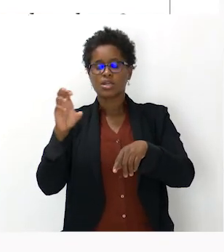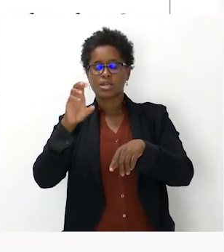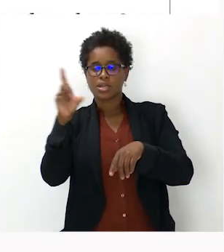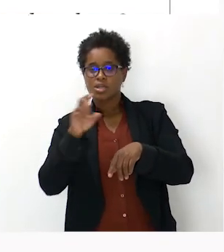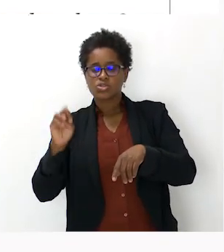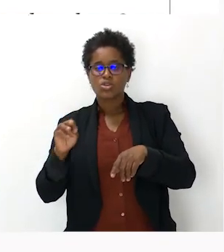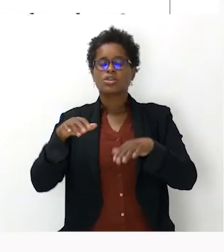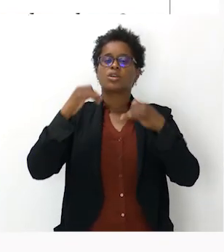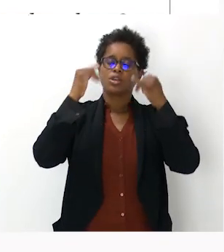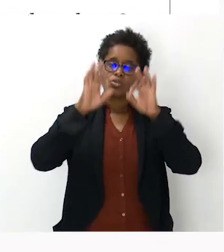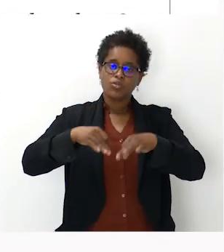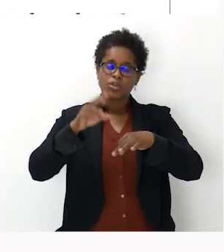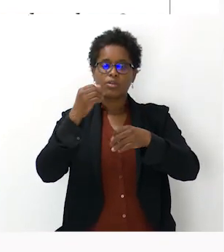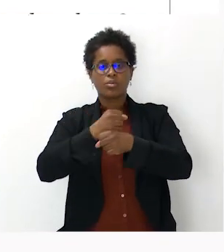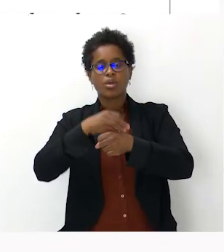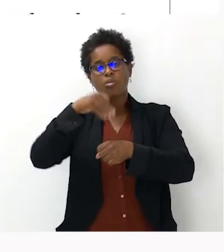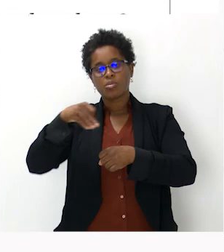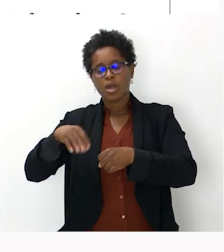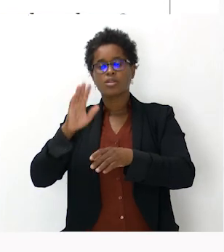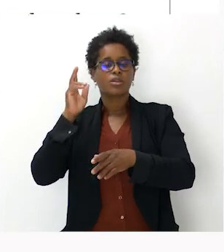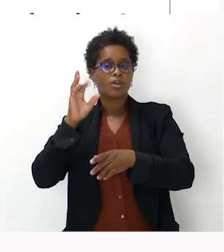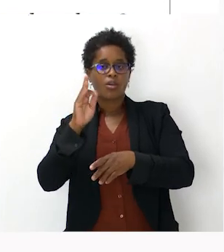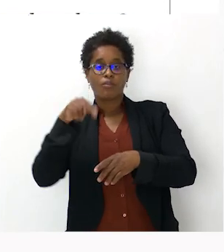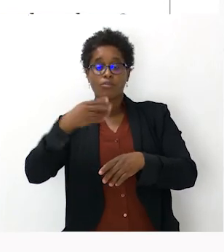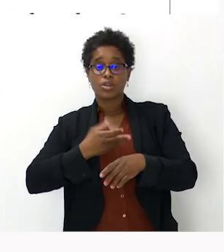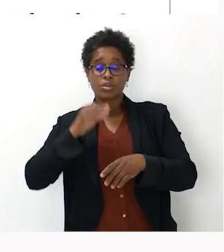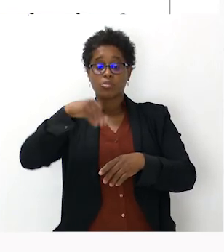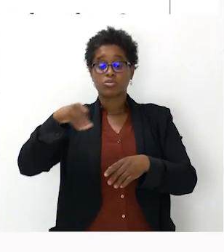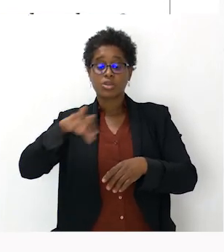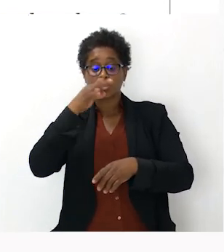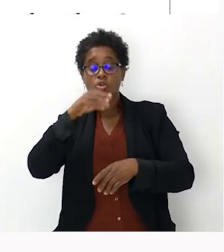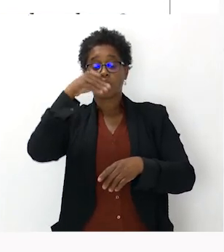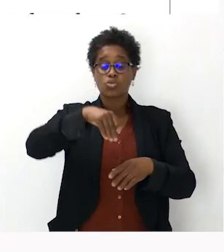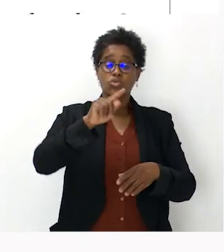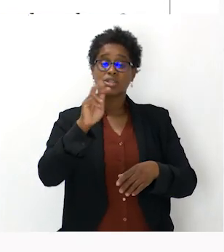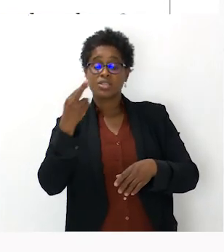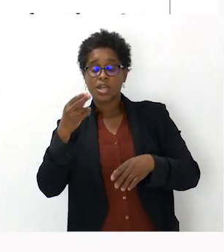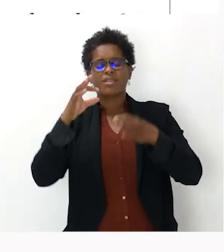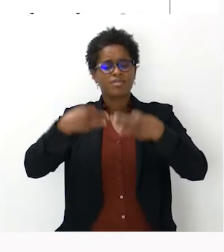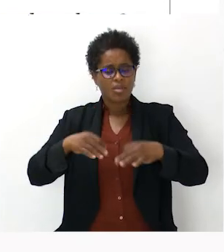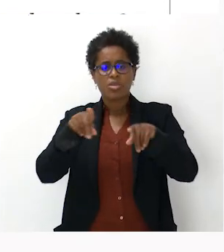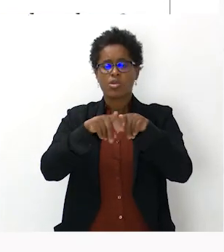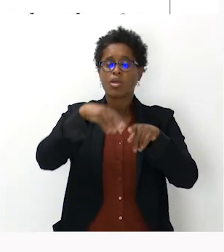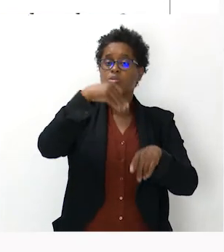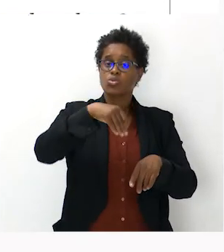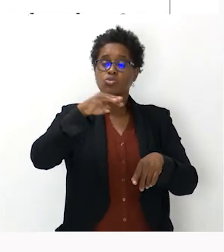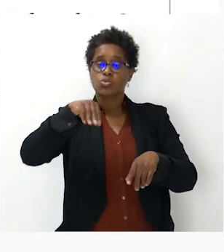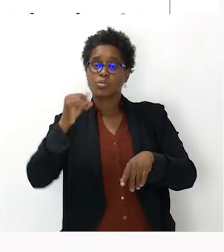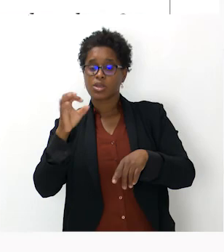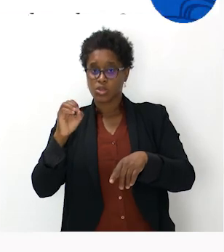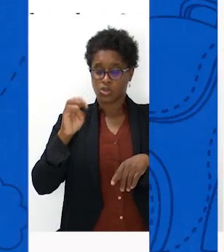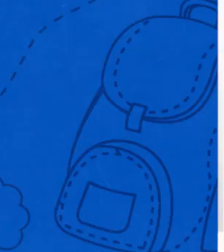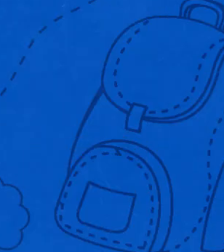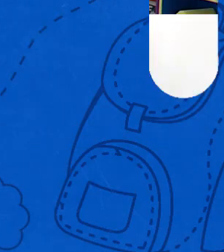vimos propriedade fundamental da proporção, que diz que o produto dos extremos é sempre igual ao produto dos